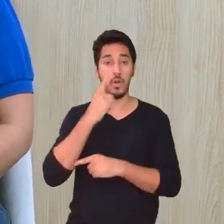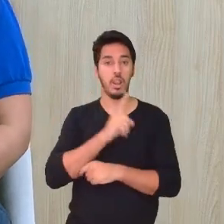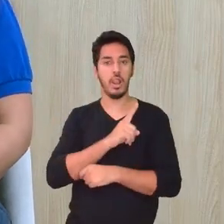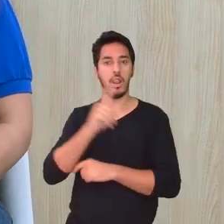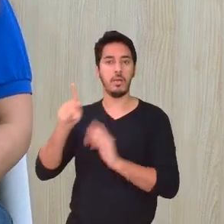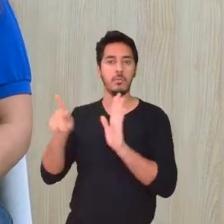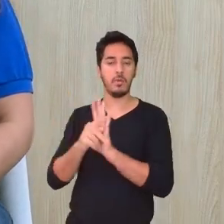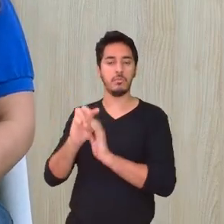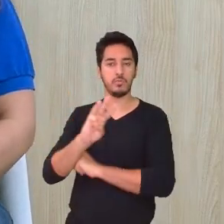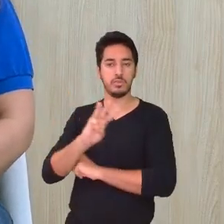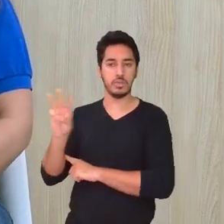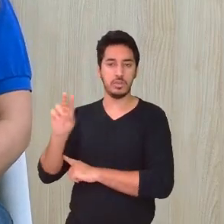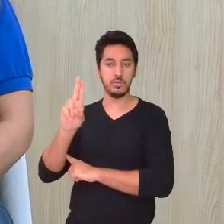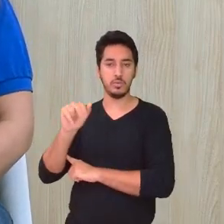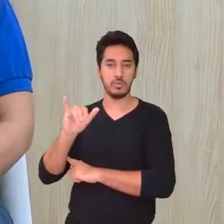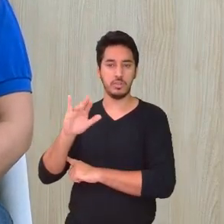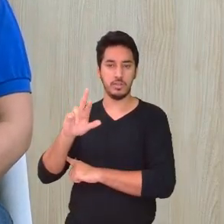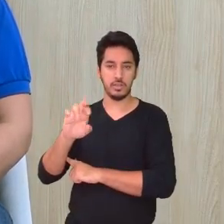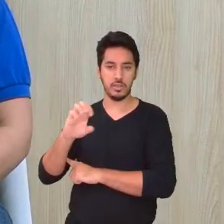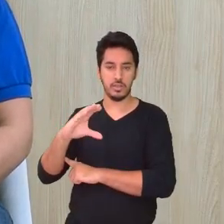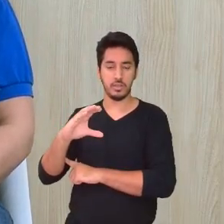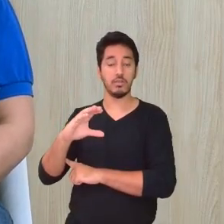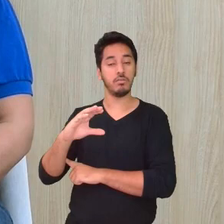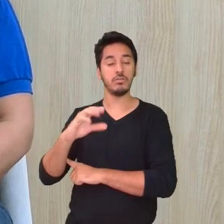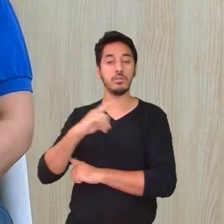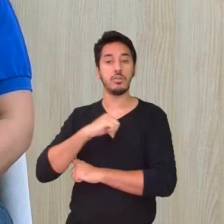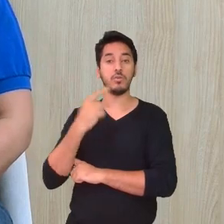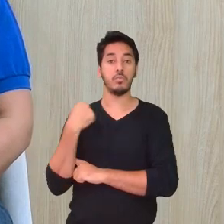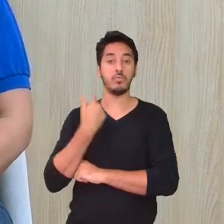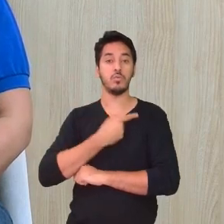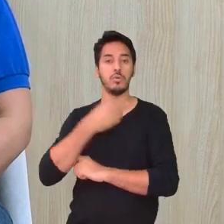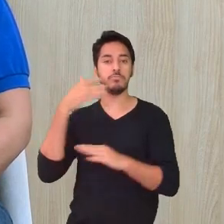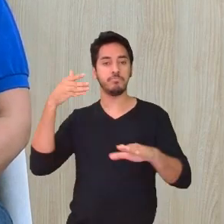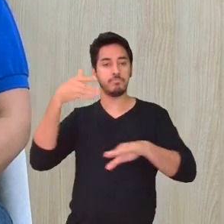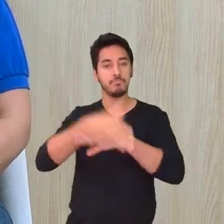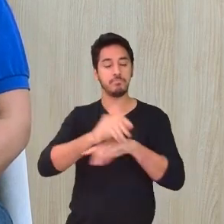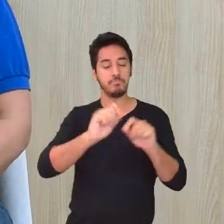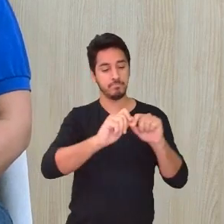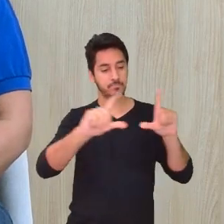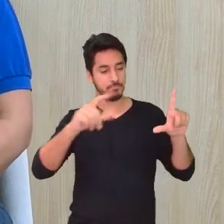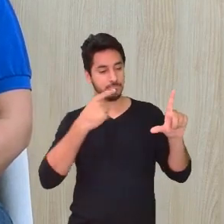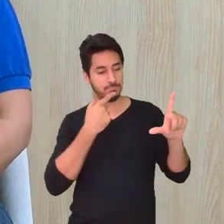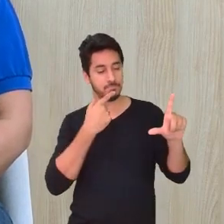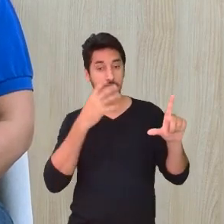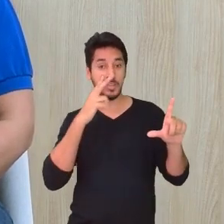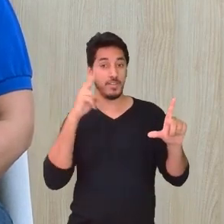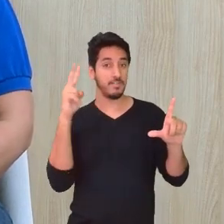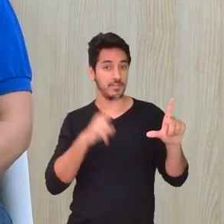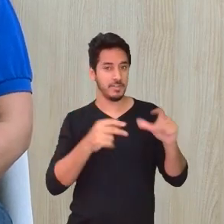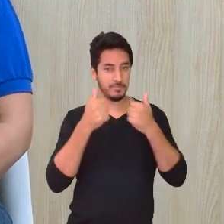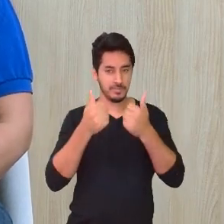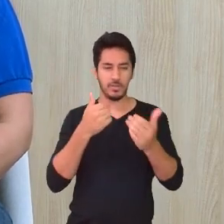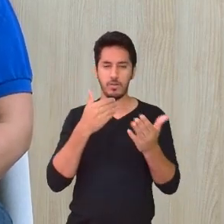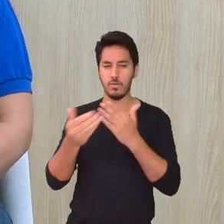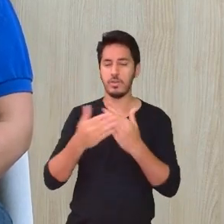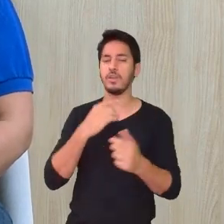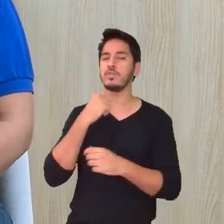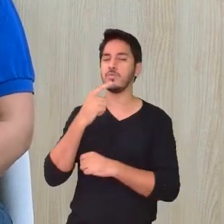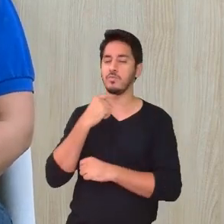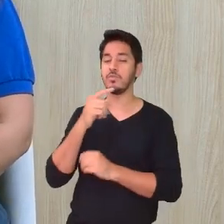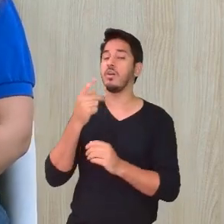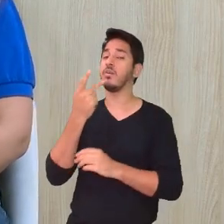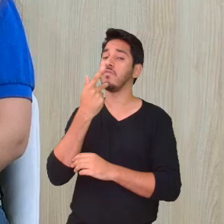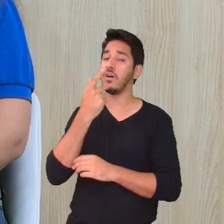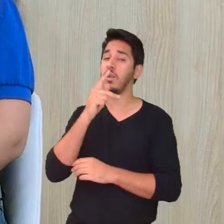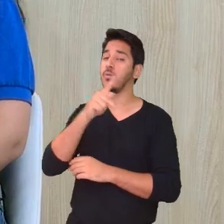plataforma Unirec, tá certo? Que é onde a gente tem como acessar essa produção de vocês, tá certo? Qualquer dúvida, fala aí com o